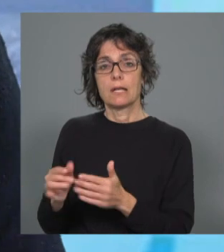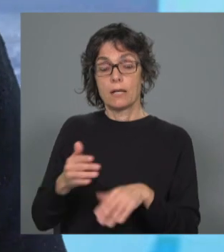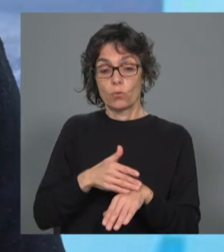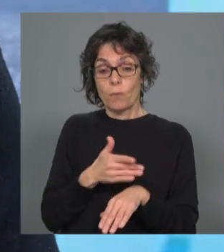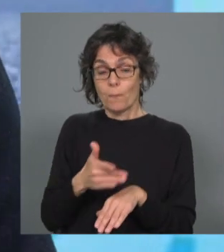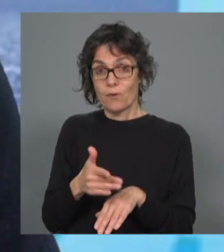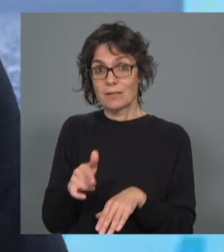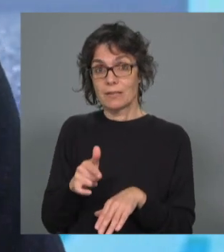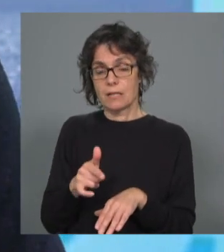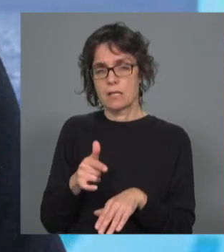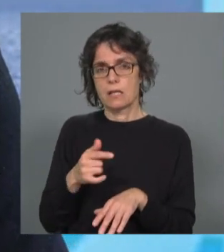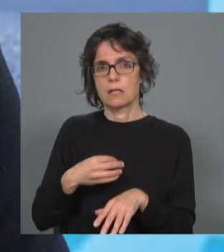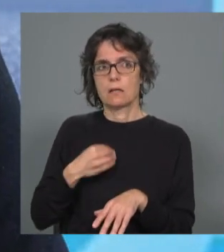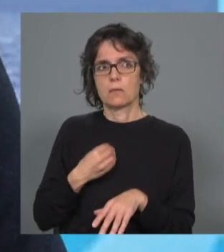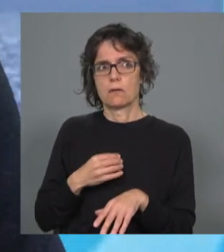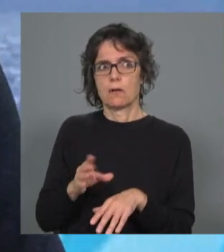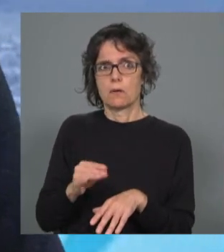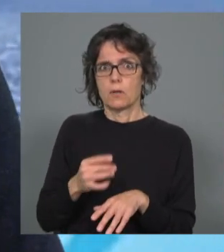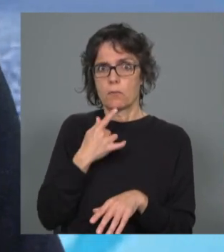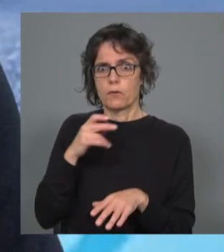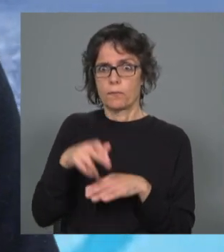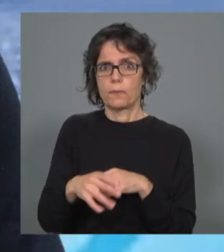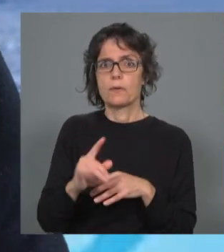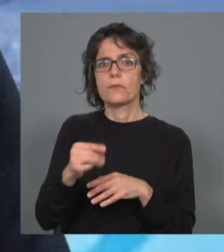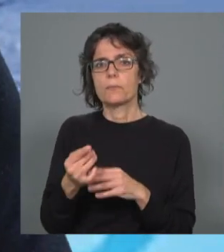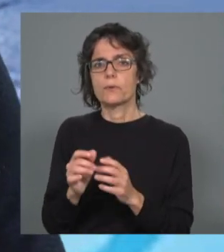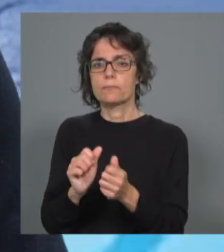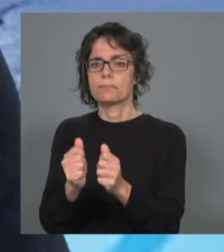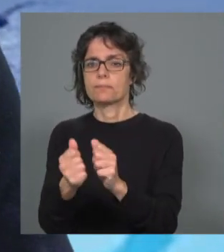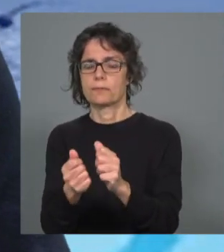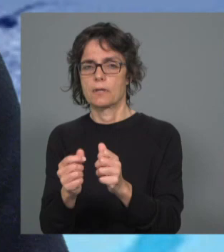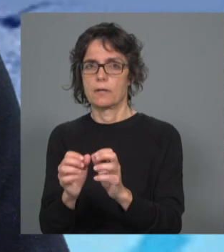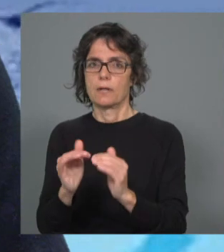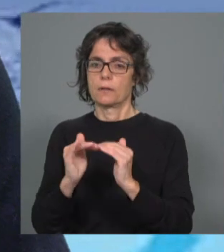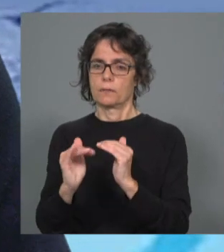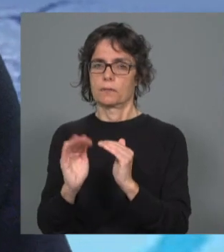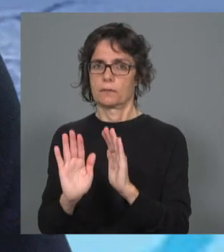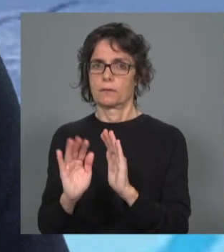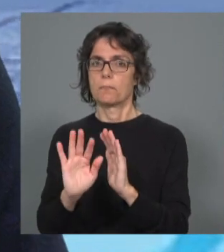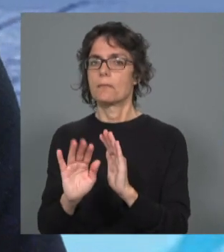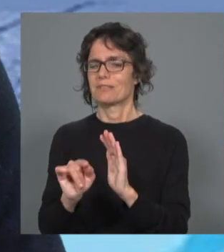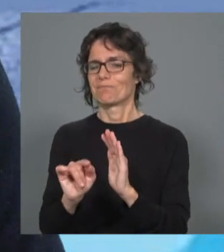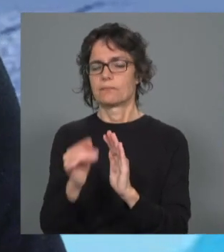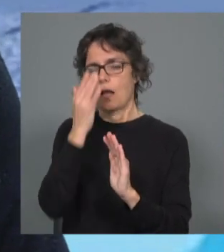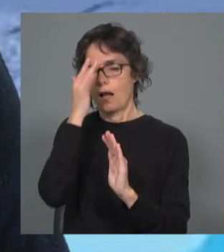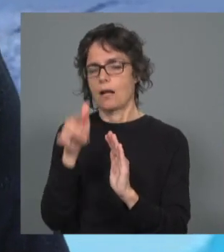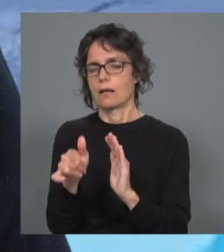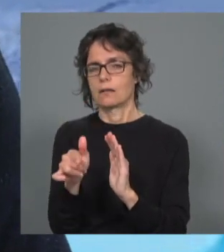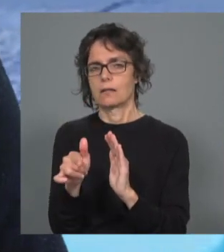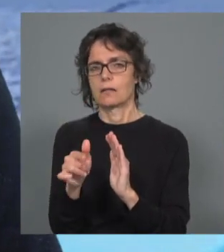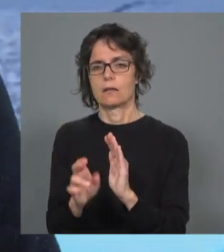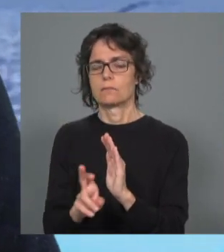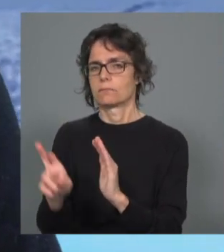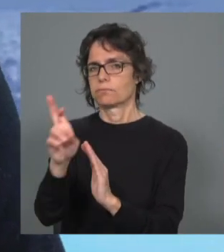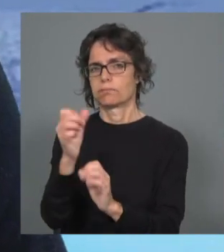perder bastante mais. Depois, digamos que houve alguma readaptação, mas não houve, digamos, crescimento